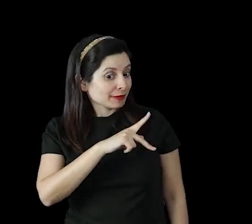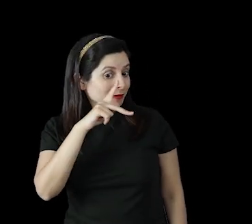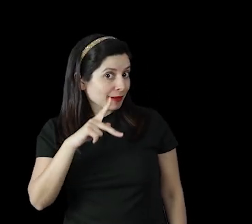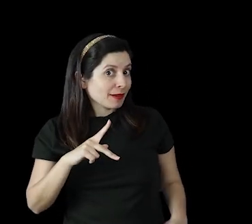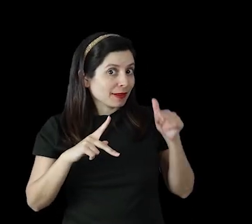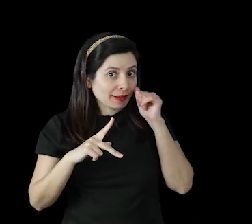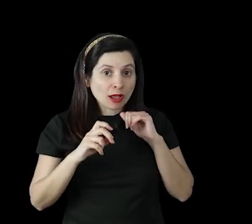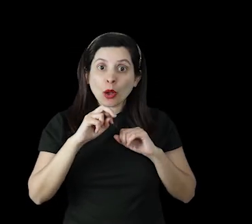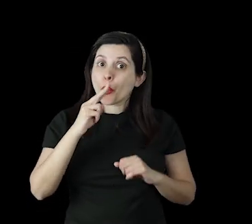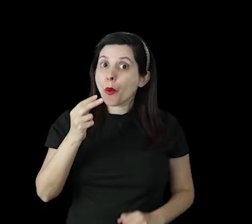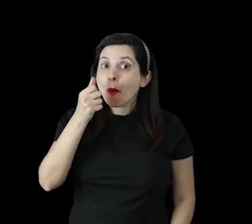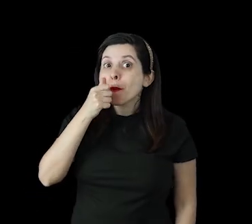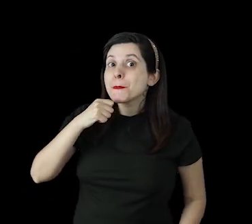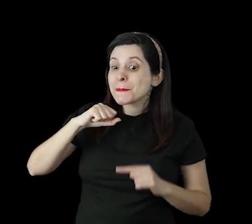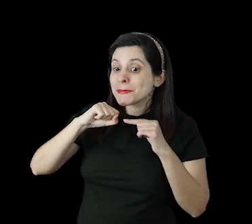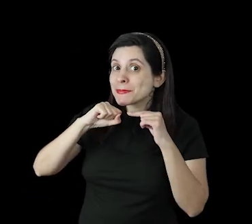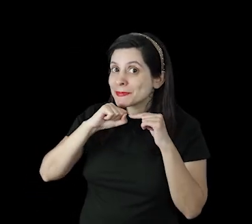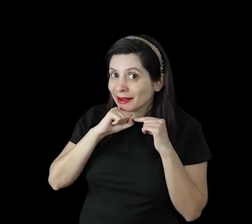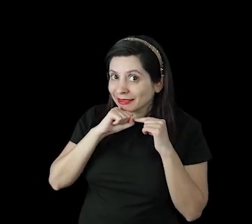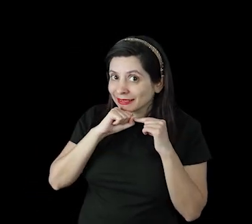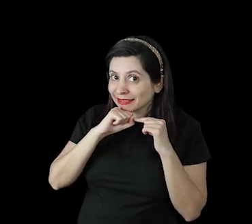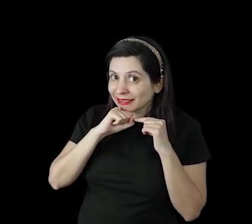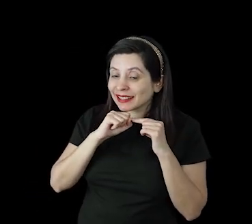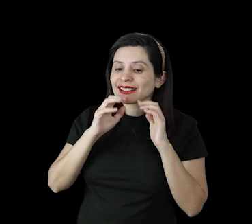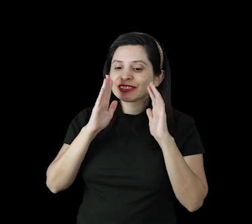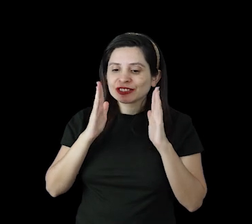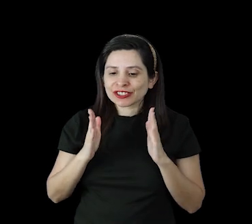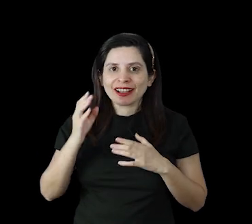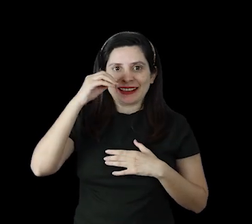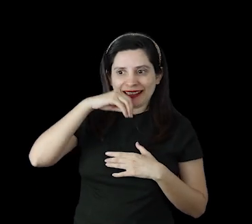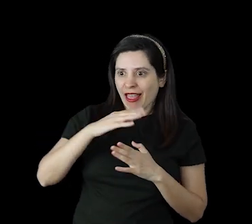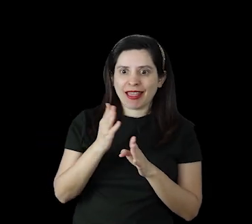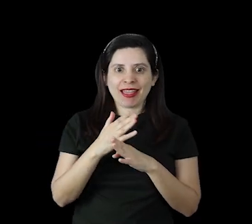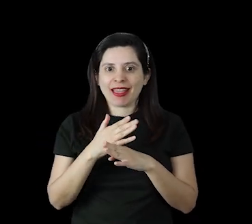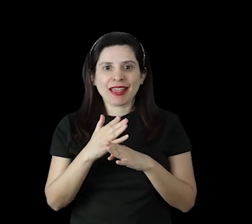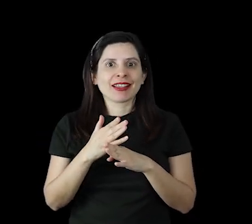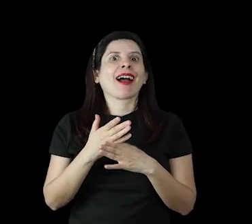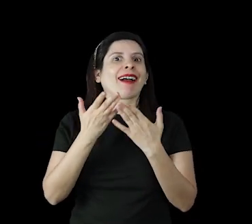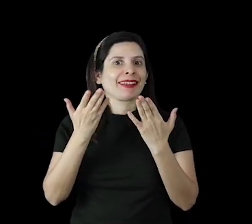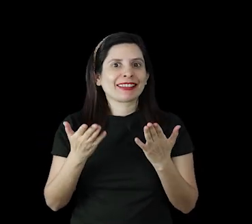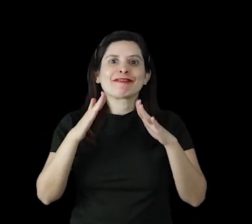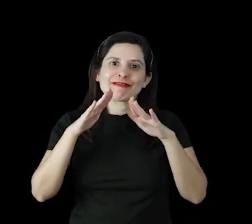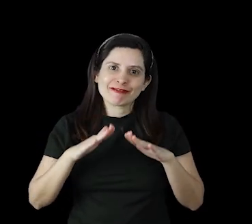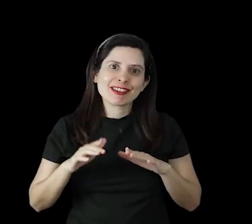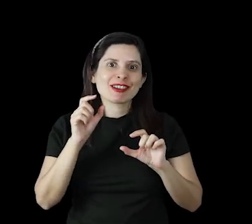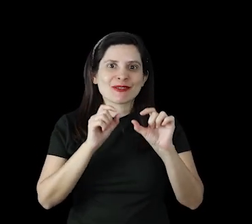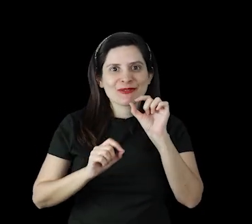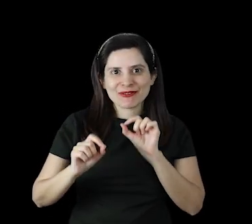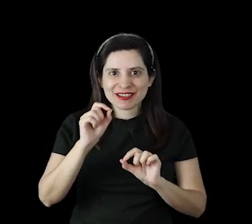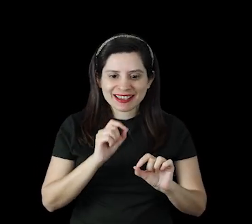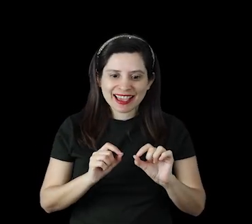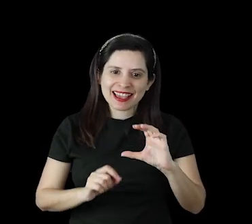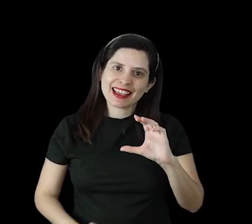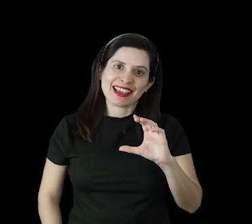eu pensar numa mãe, né? Então a gente já sai perdendo, a gente já sai no clichê, porque a gente já sai no papel